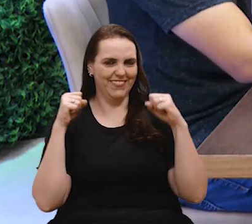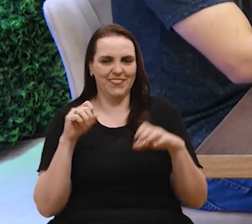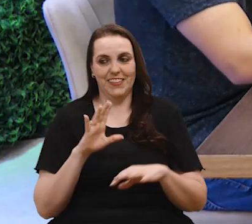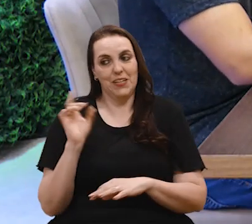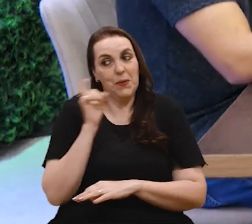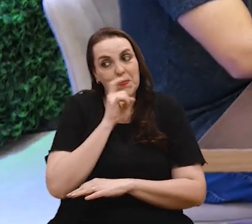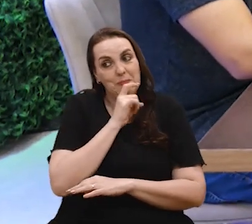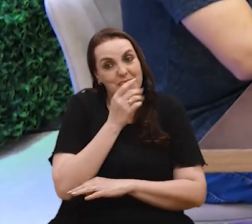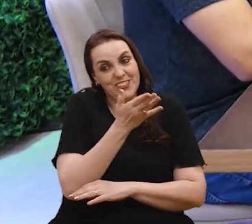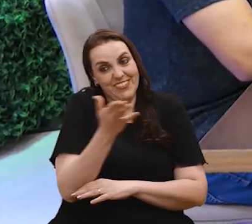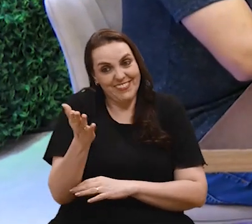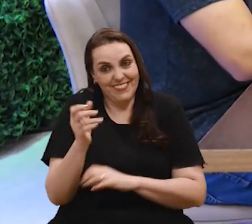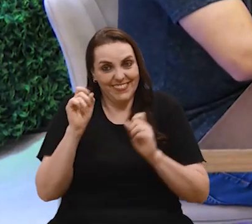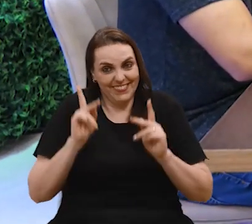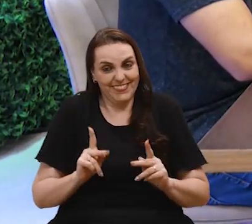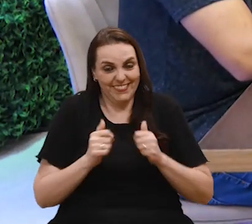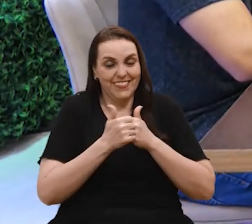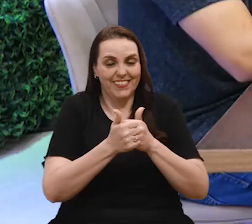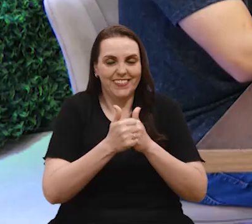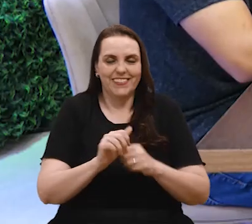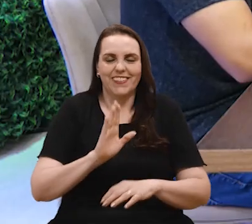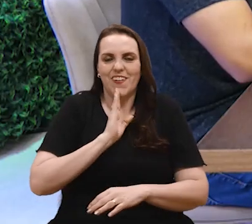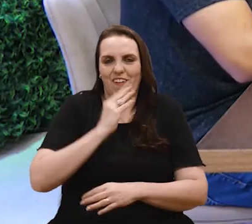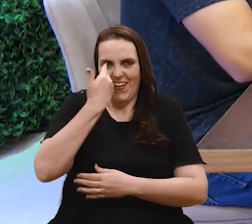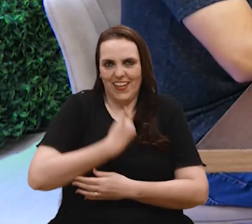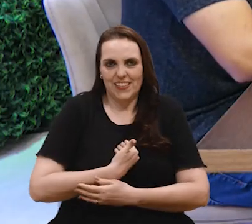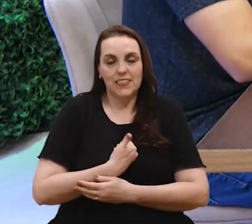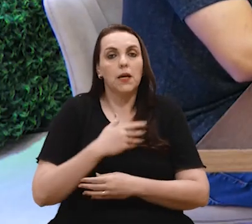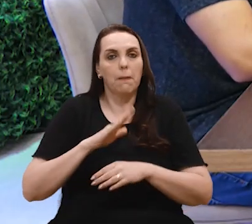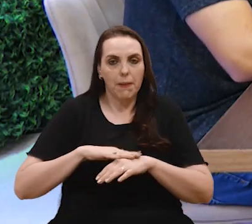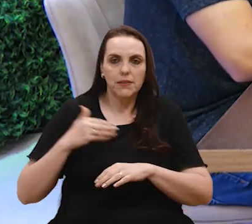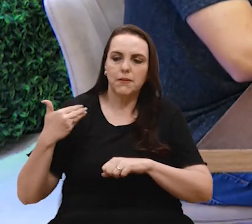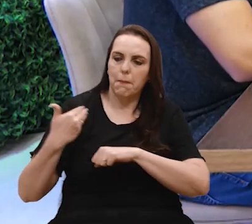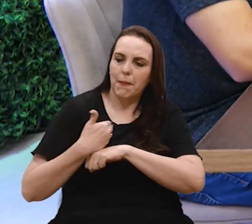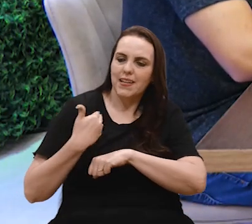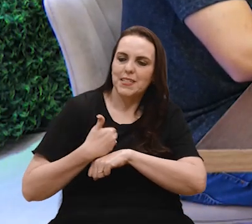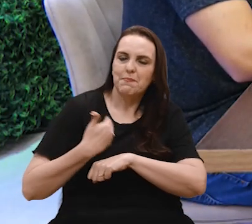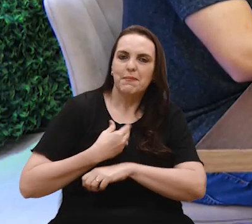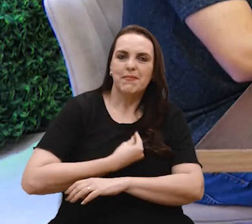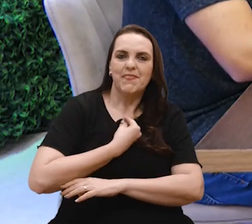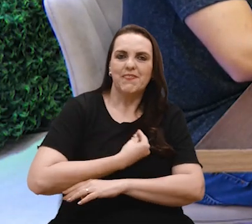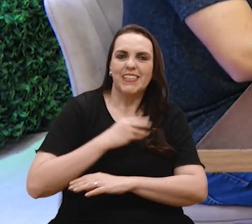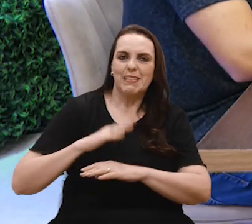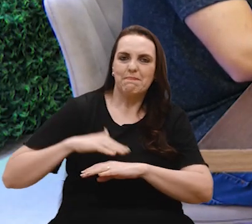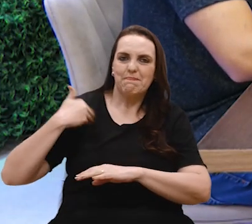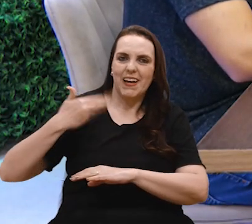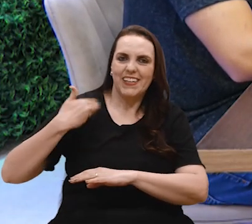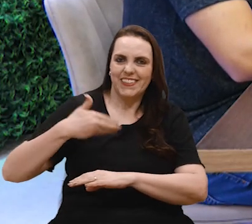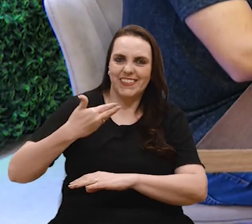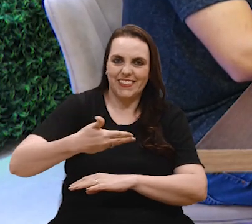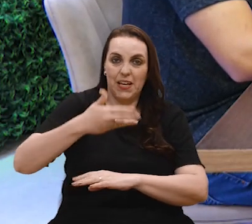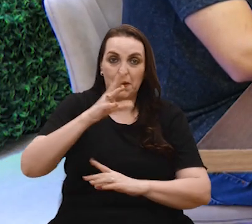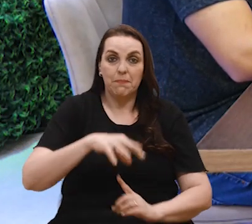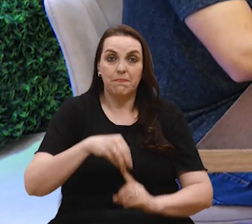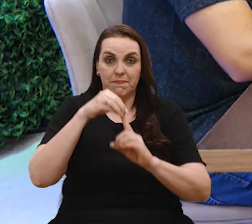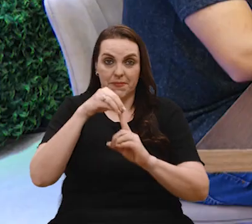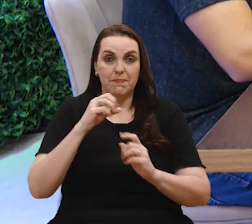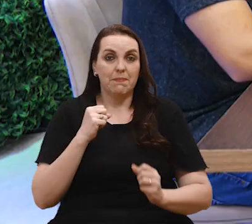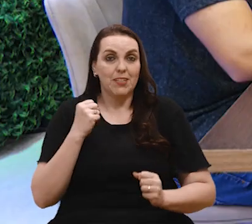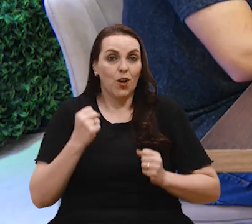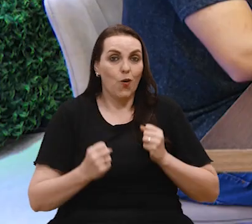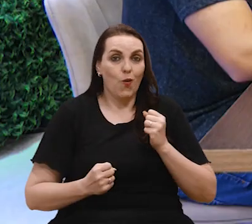posso mentir para os meus aqui, quem me conhece, quem me acompanha, mas ela vem fazendo cada vez mais parte da vida, né? E principalmente a questão